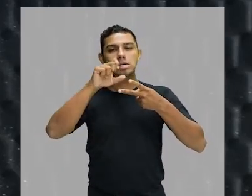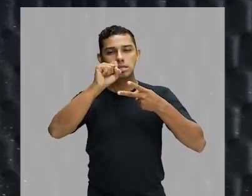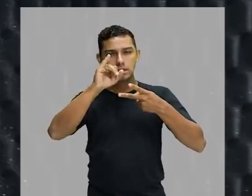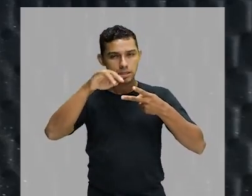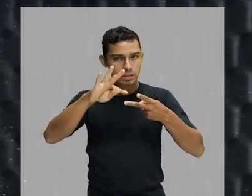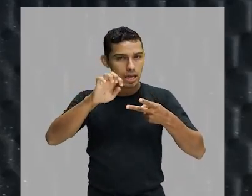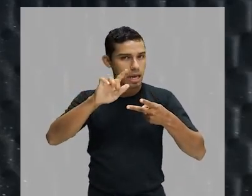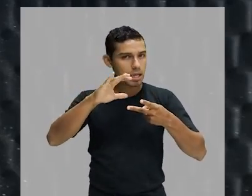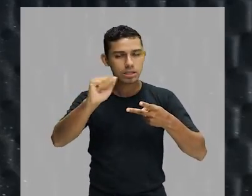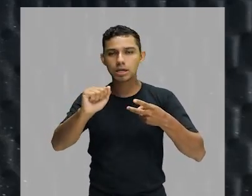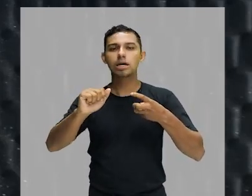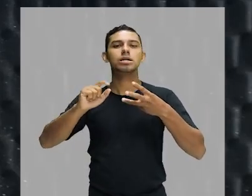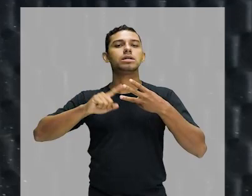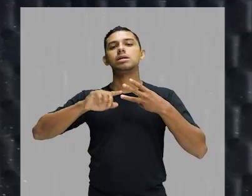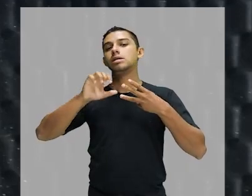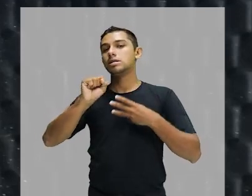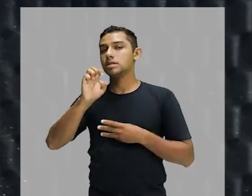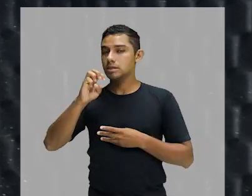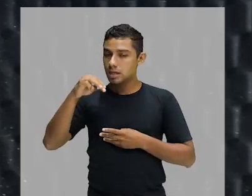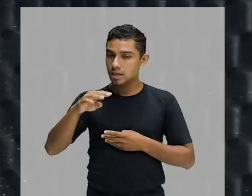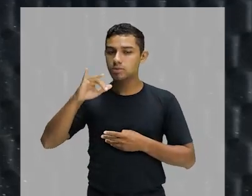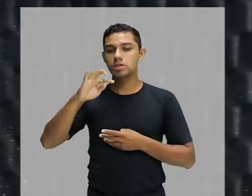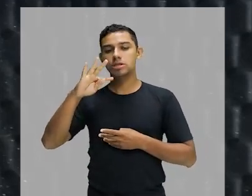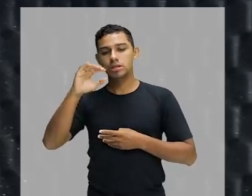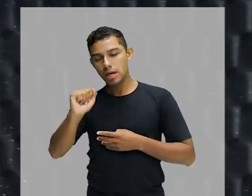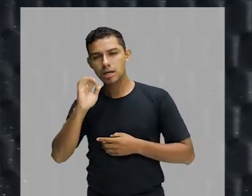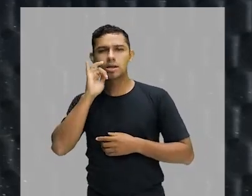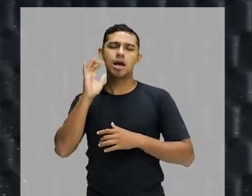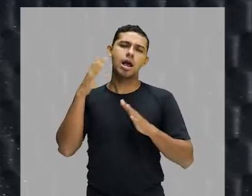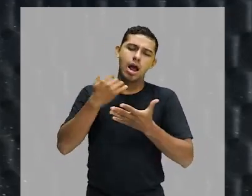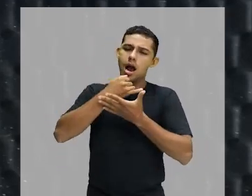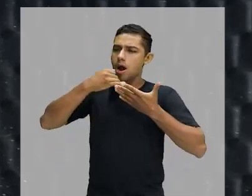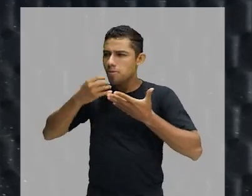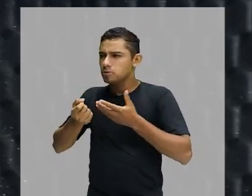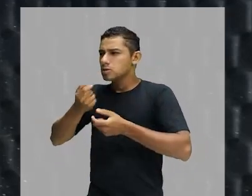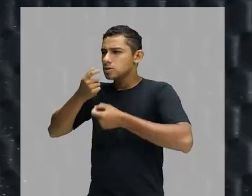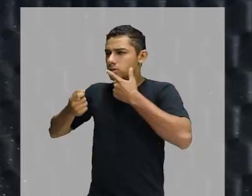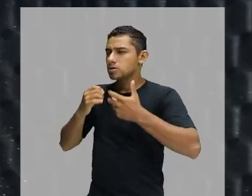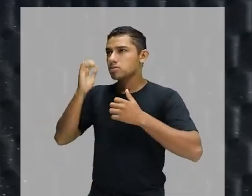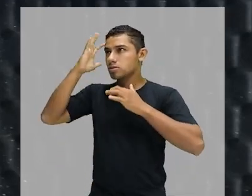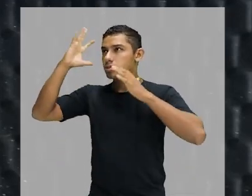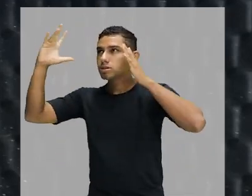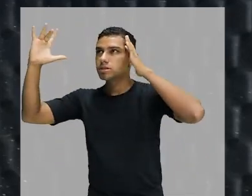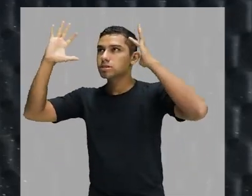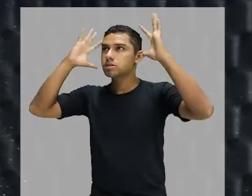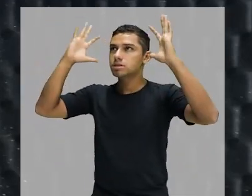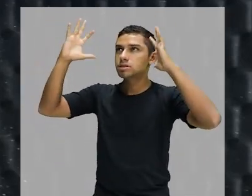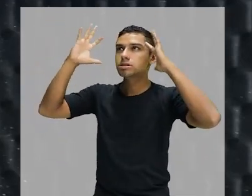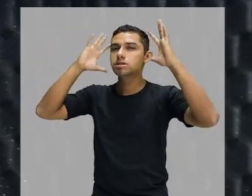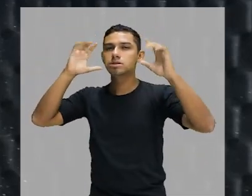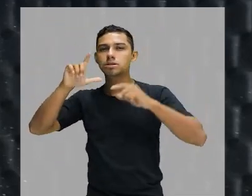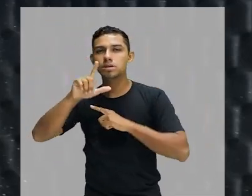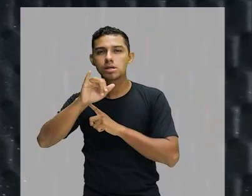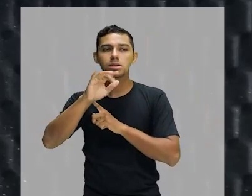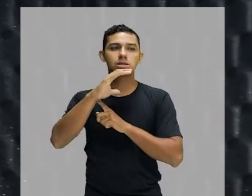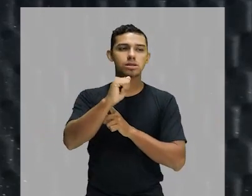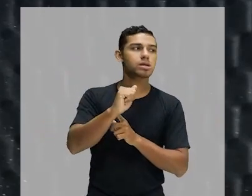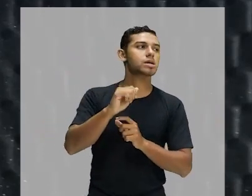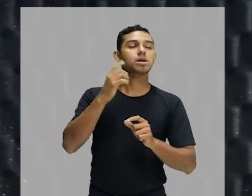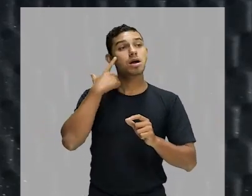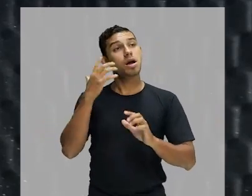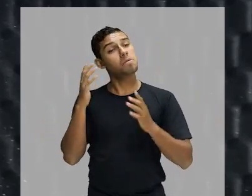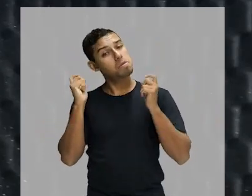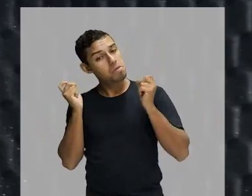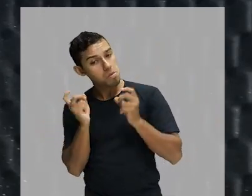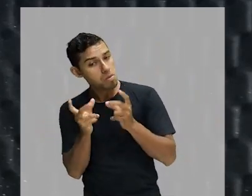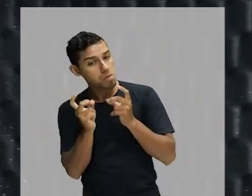semissintéticas. Nós, em outro momento, já falamos das drogas lícitas e ilícitas, que são aquelas drogas lícitas que podem ser vendidas, e